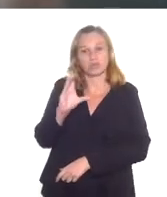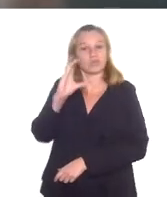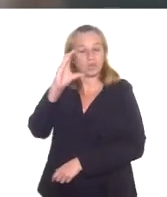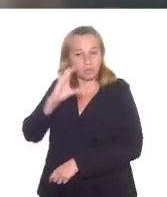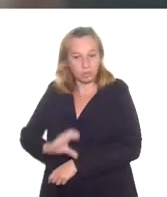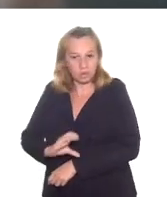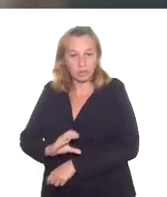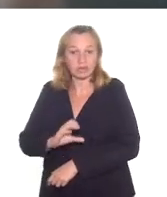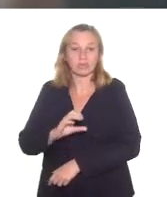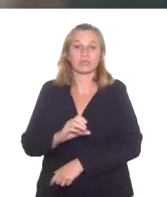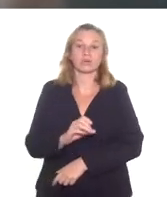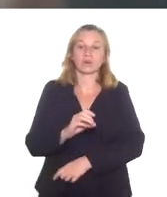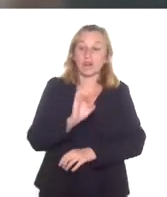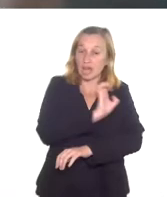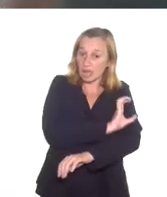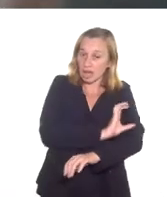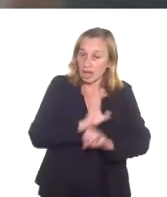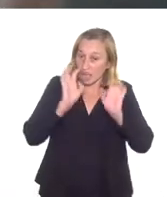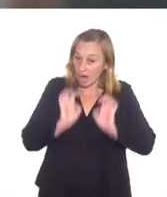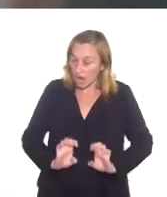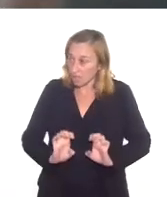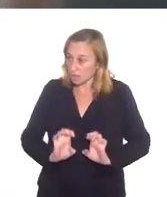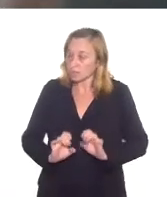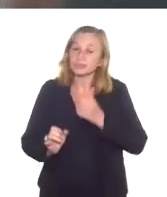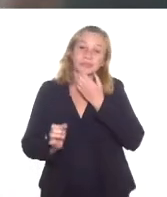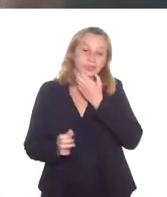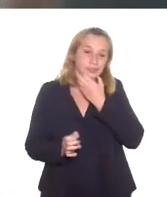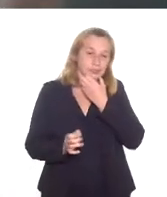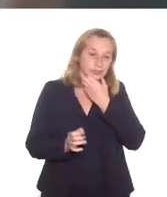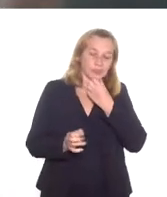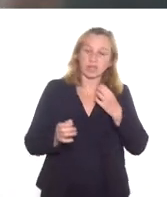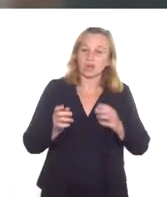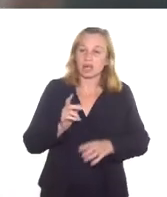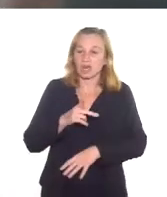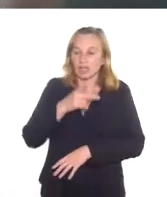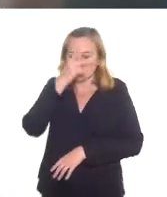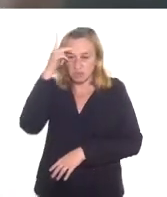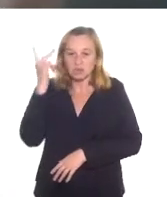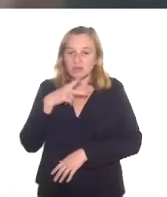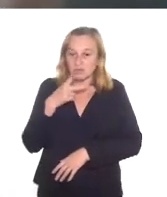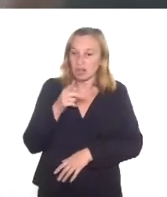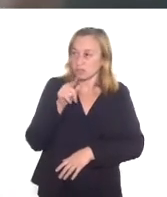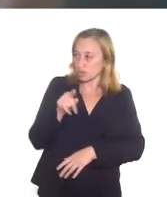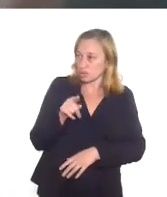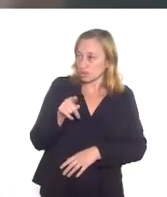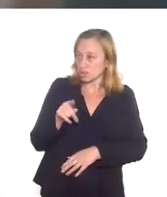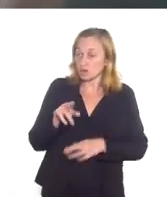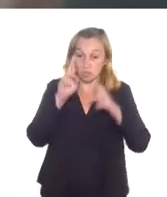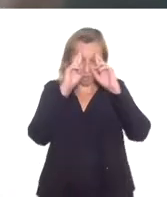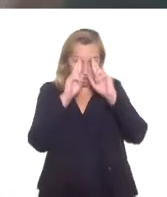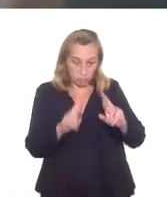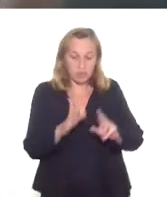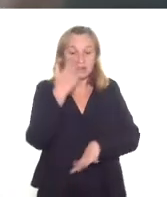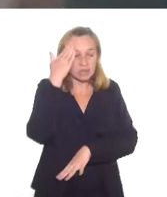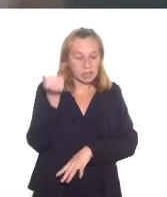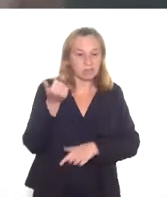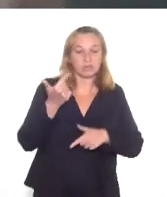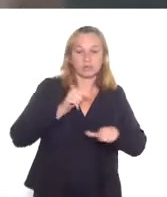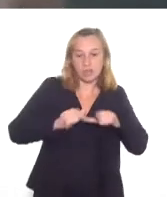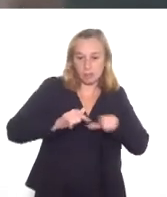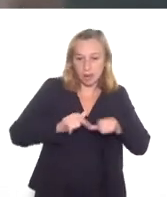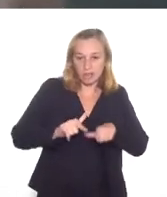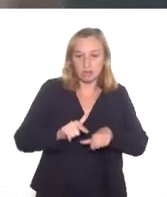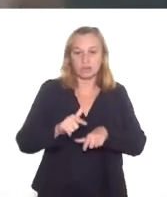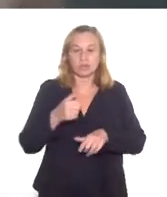segurança. Todas as pessoas que eu falo do seu nome sempre te tratam com muito respeito, sabe do seu trabalho, da sua luta, principalmente na questão do